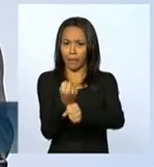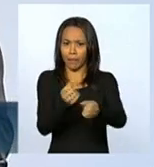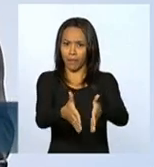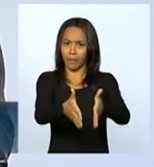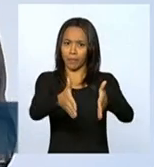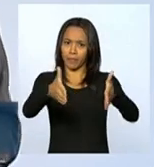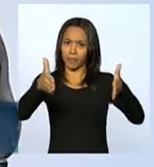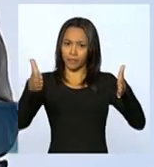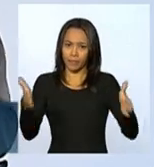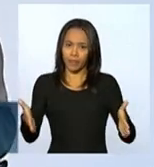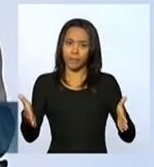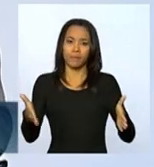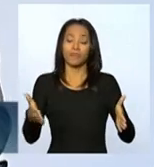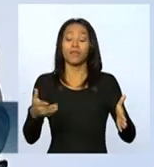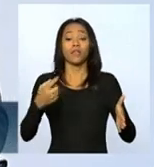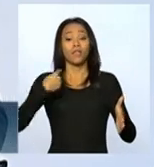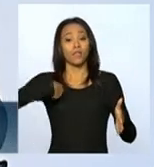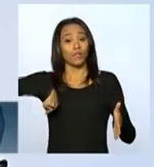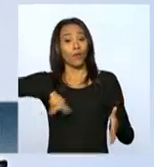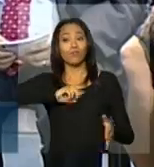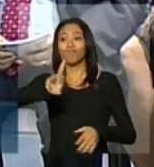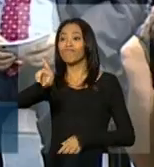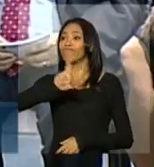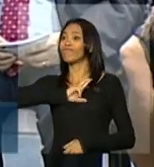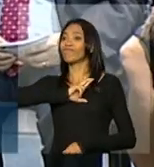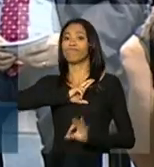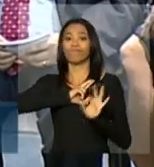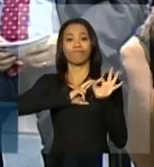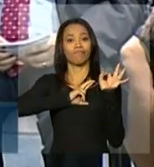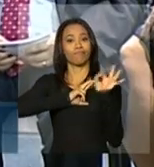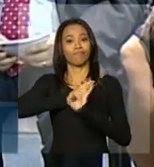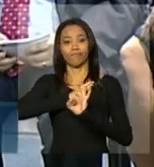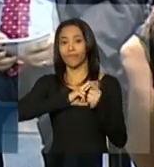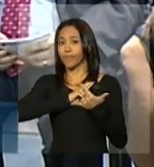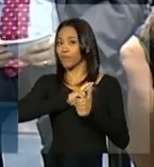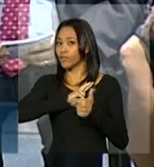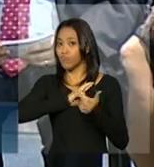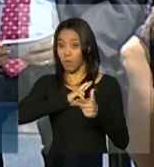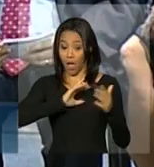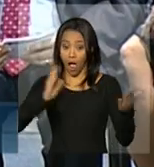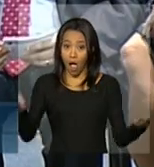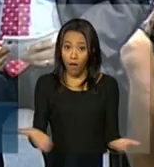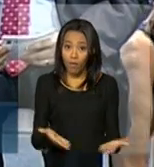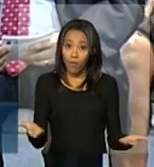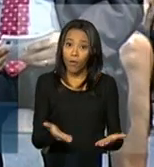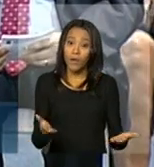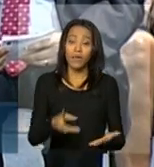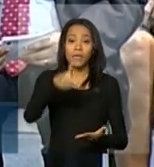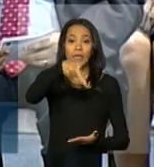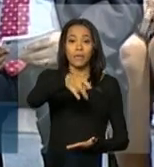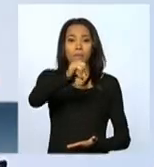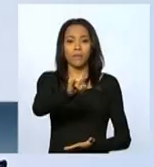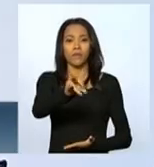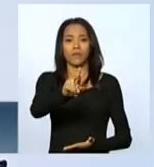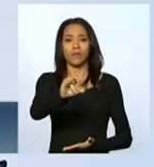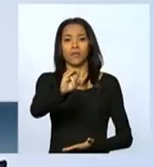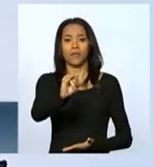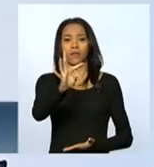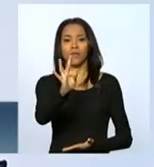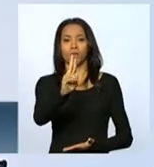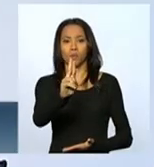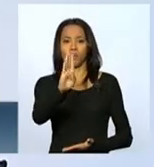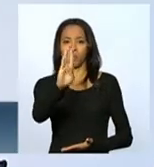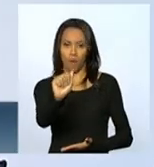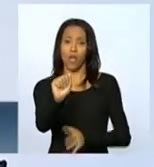capital. E não tivemos retorno. Pois agora, em Pirituba, já está em